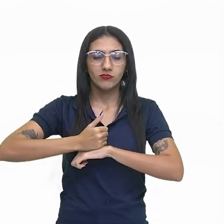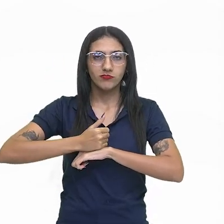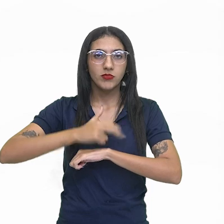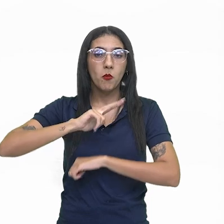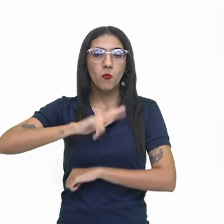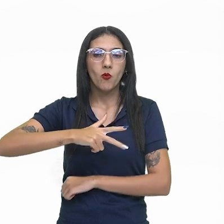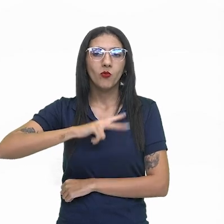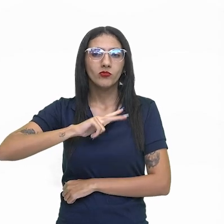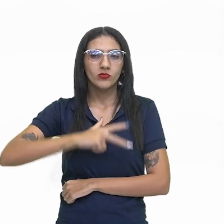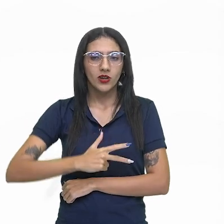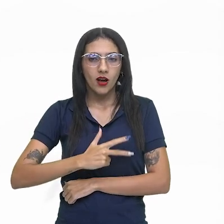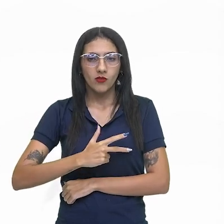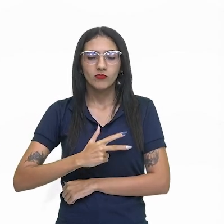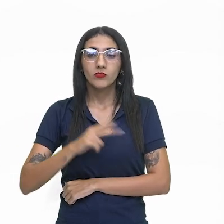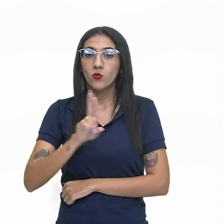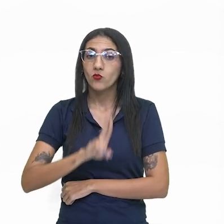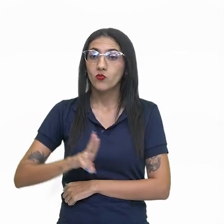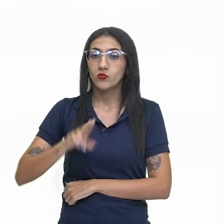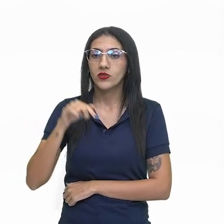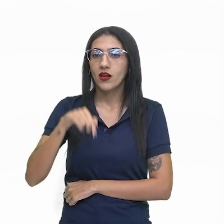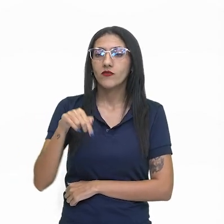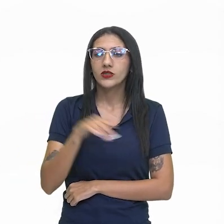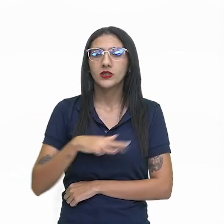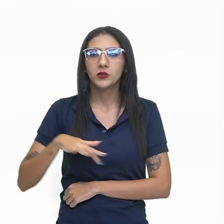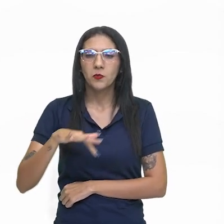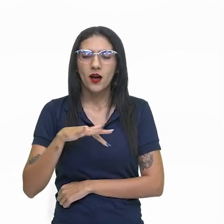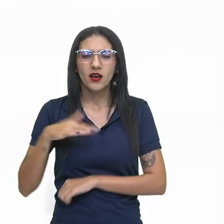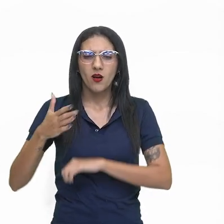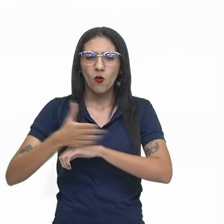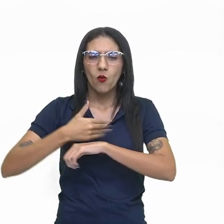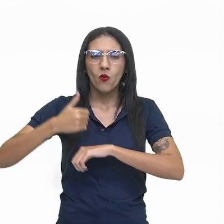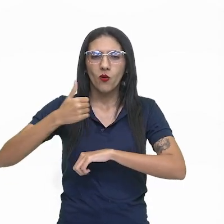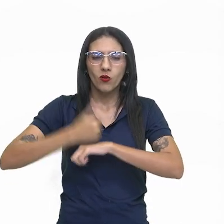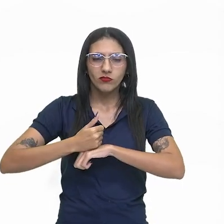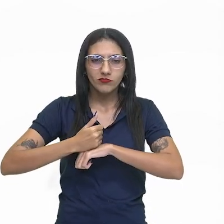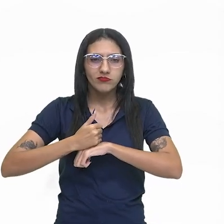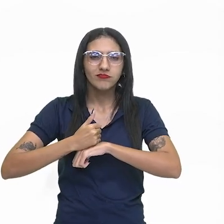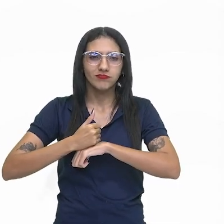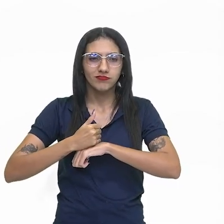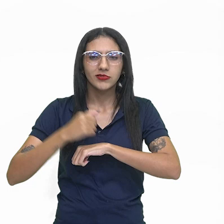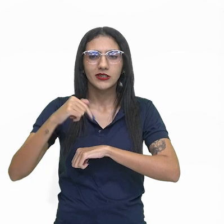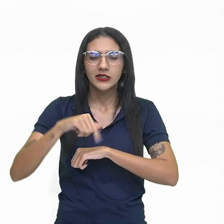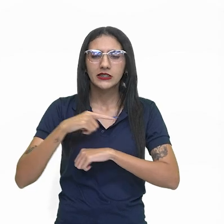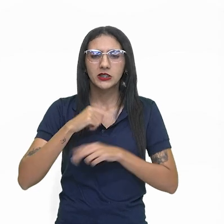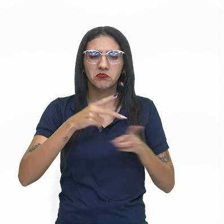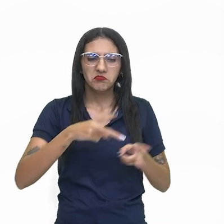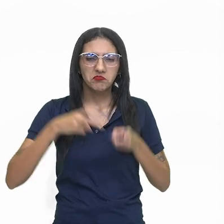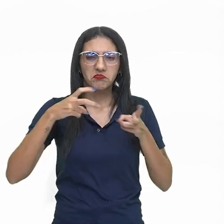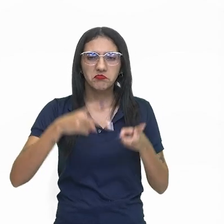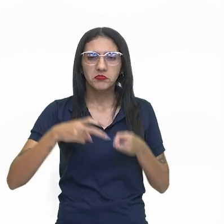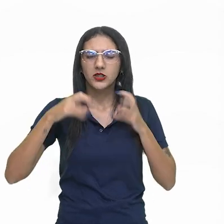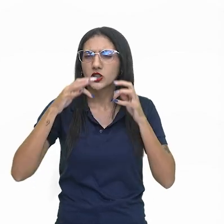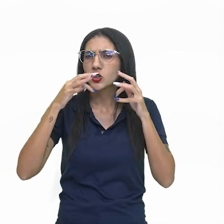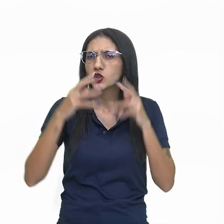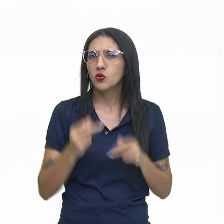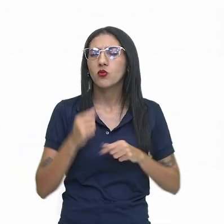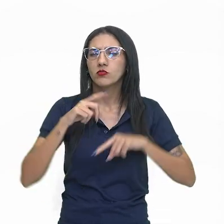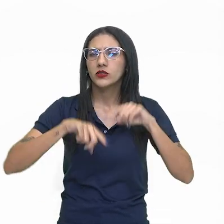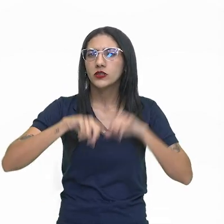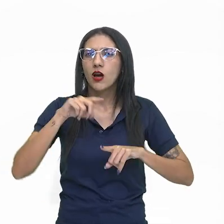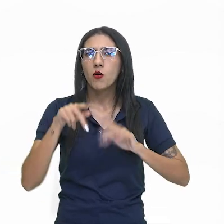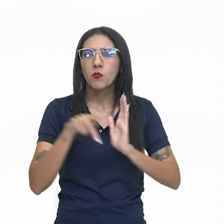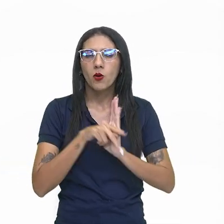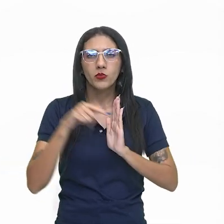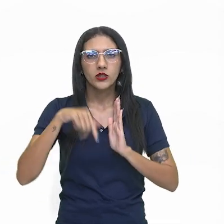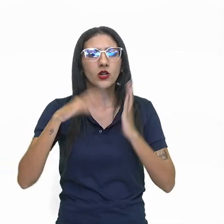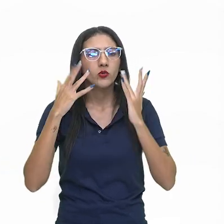né? Portugal usava isso aqui como uma grande colônia, né? Retirando tudo que tinha por aqui, né?